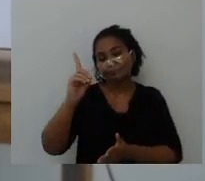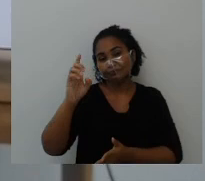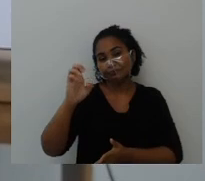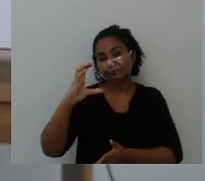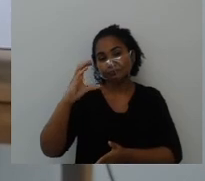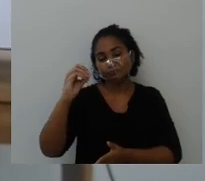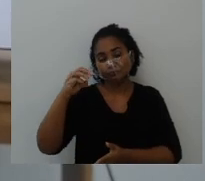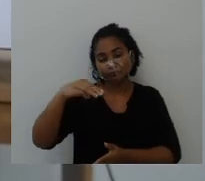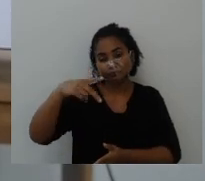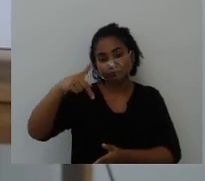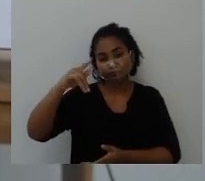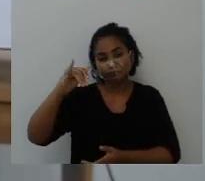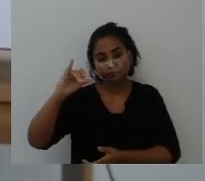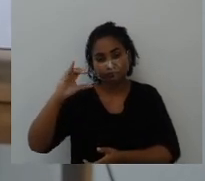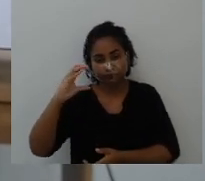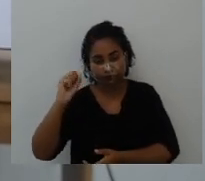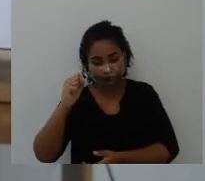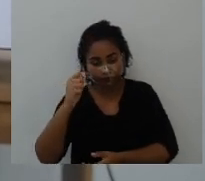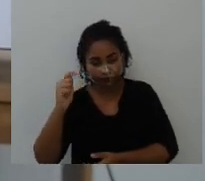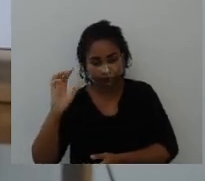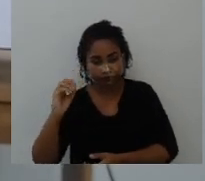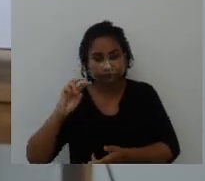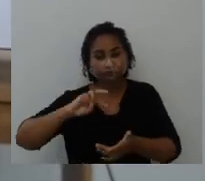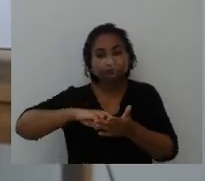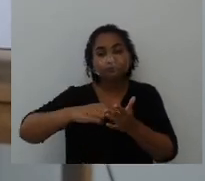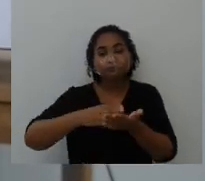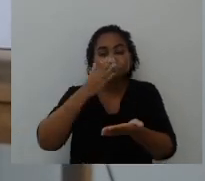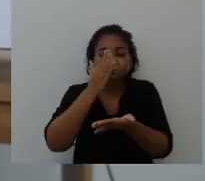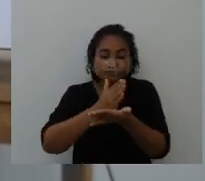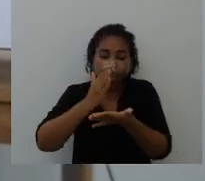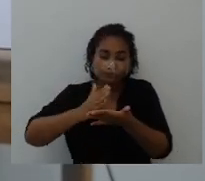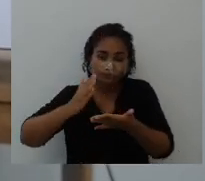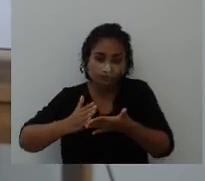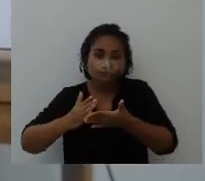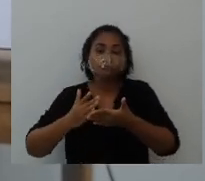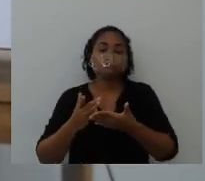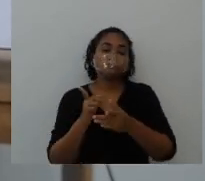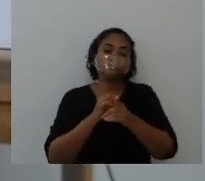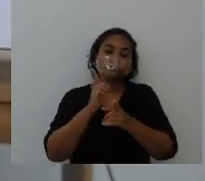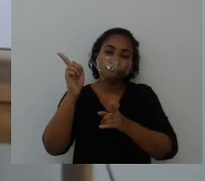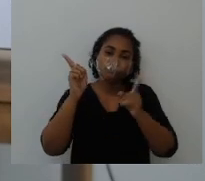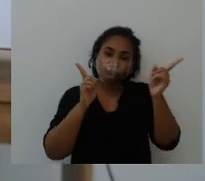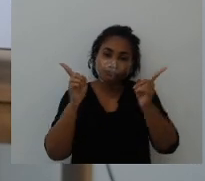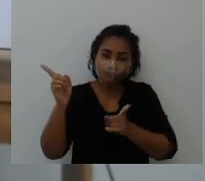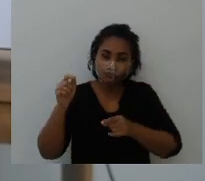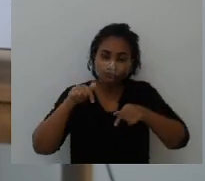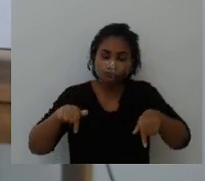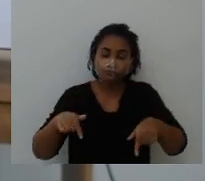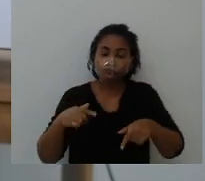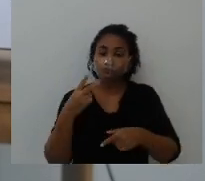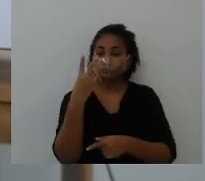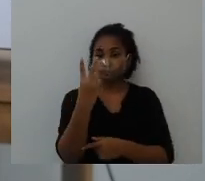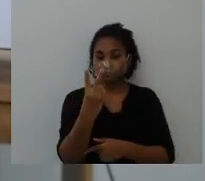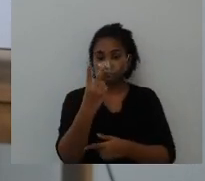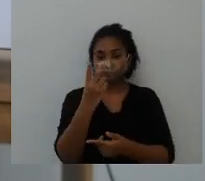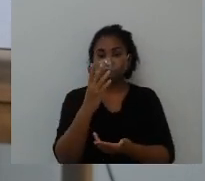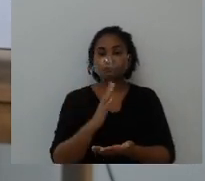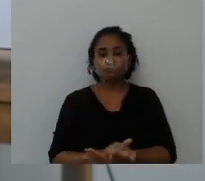quebrar, quer dizer partir. Então eu vou pegar a força que está na diagonal e vou partir ela em